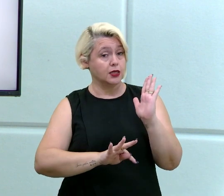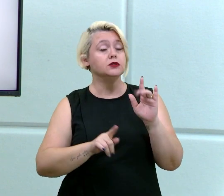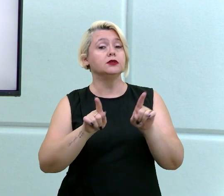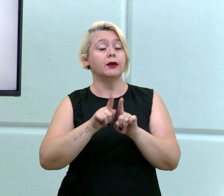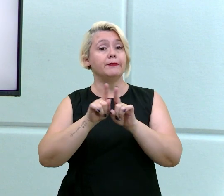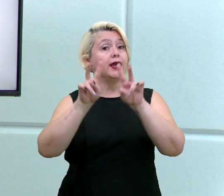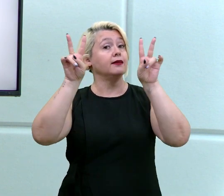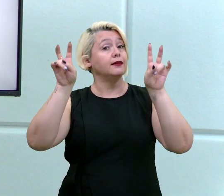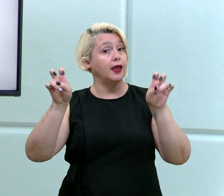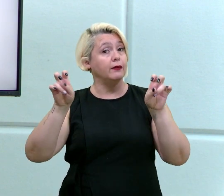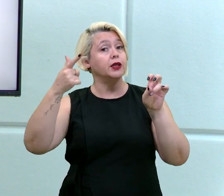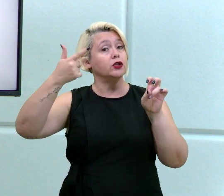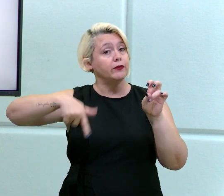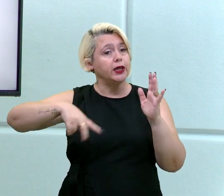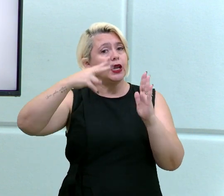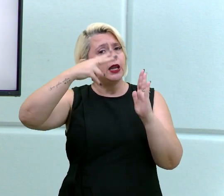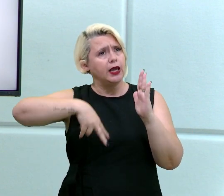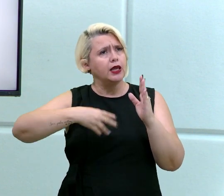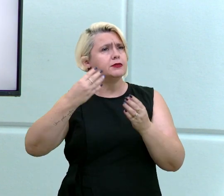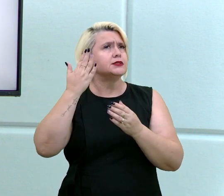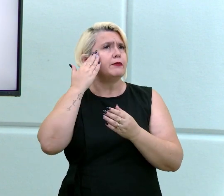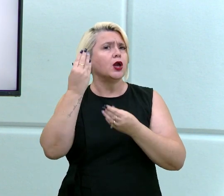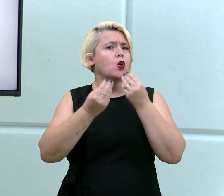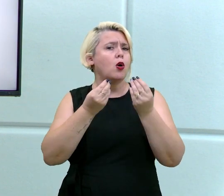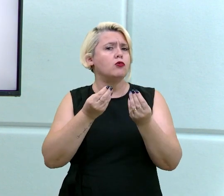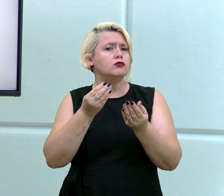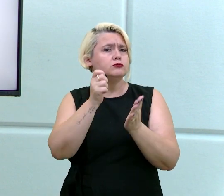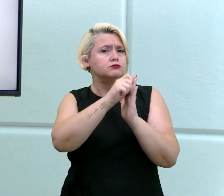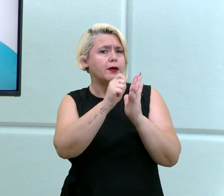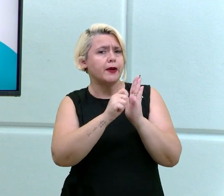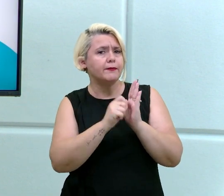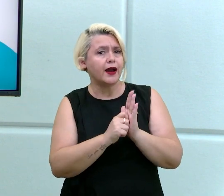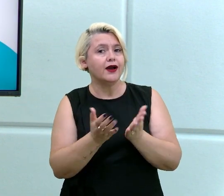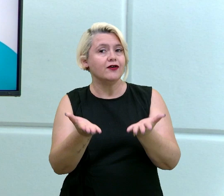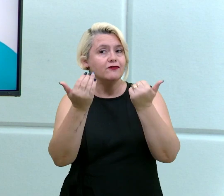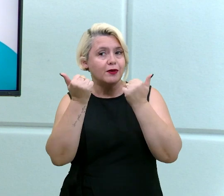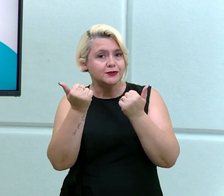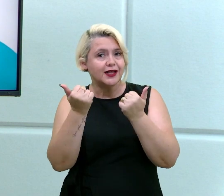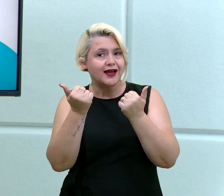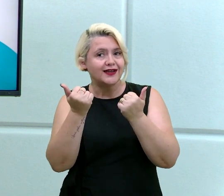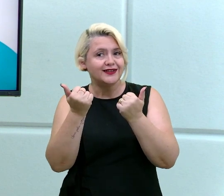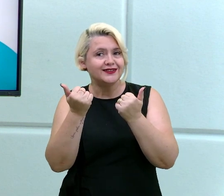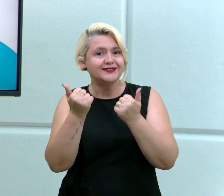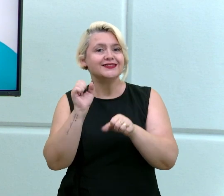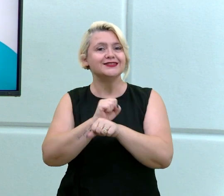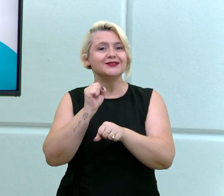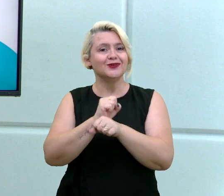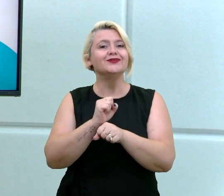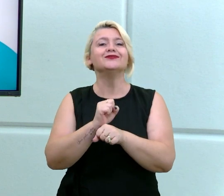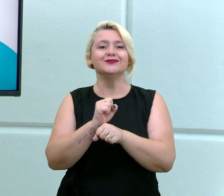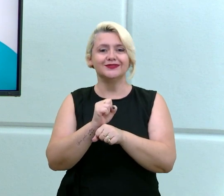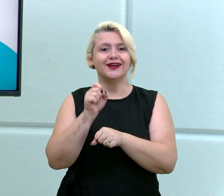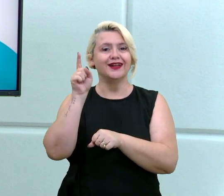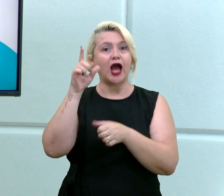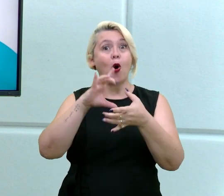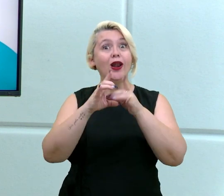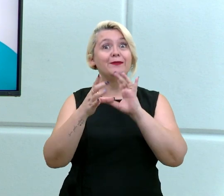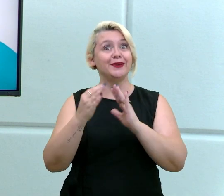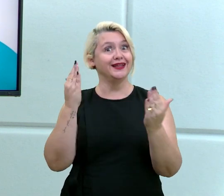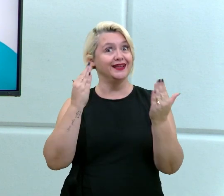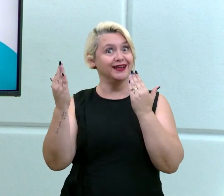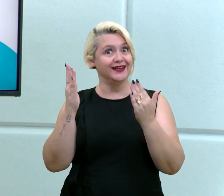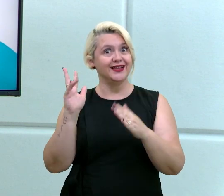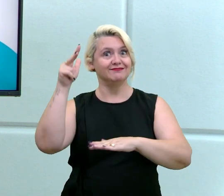de novo para saber como direcionar e aí é partir para a escrita. Vamos lá, atletas? Espero vocês lá na Olimpíada, hein? É